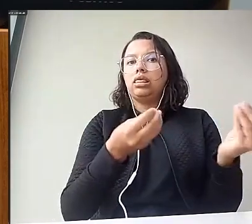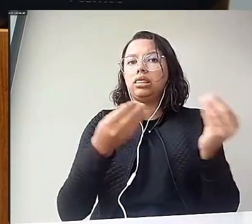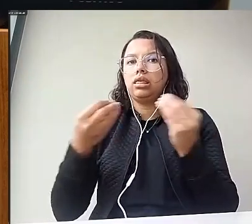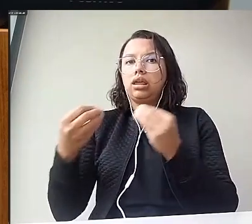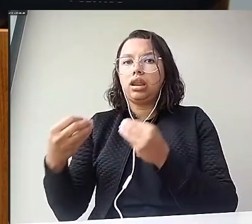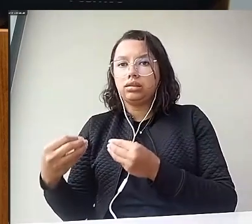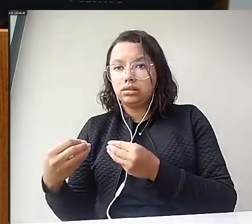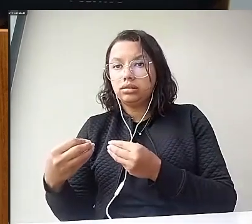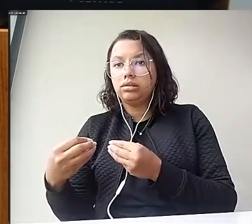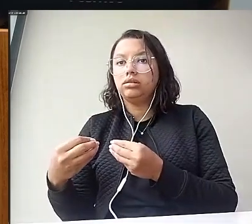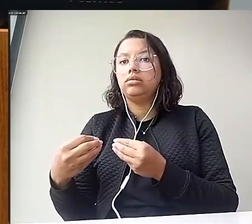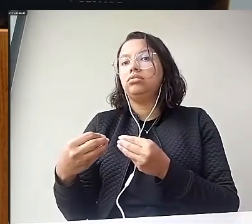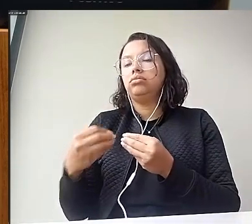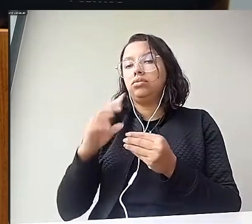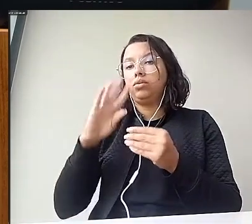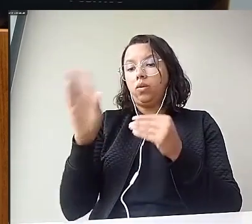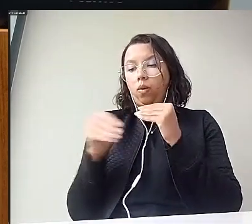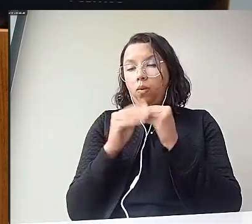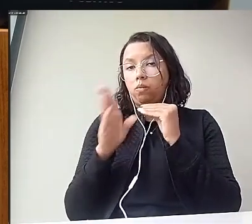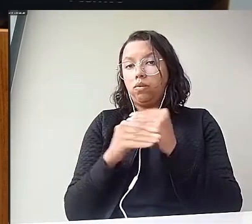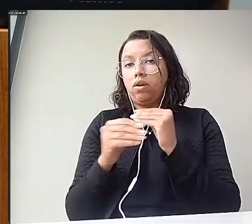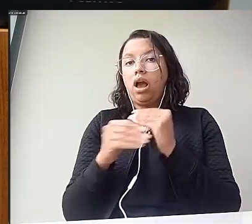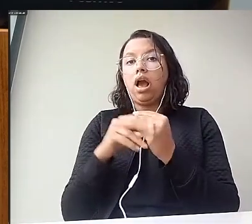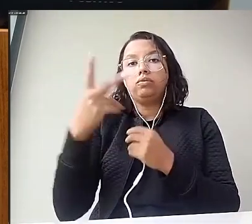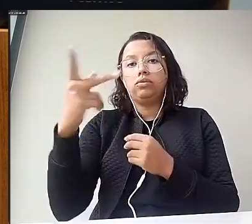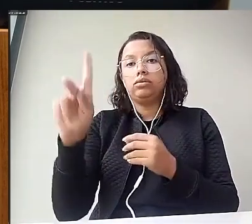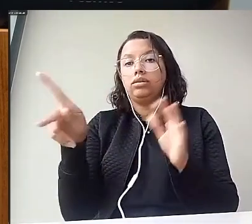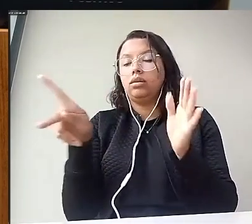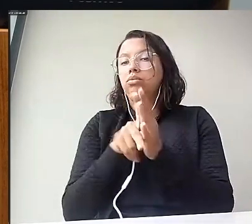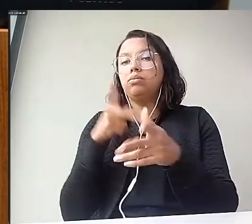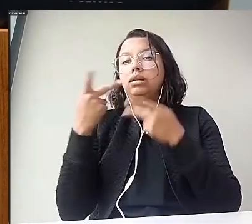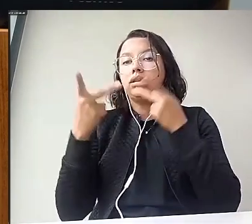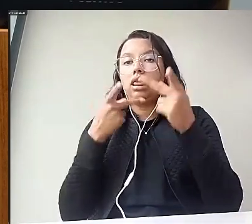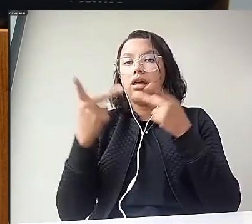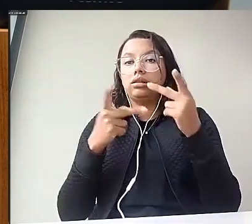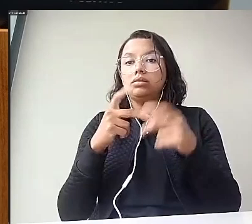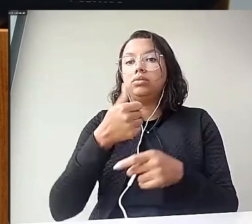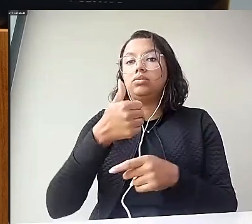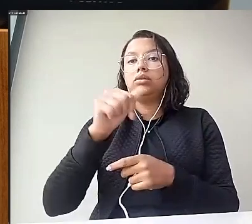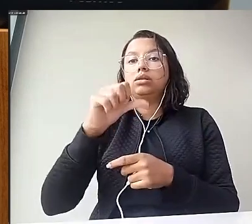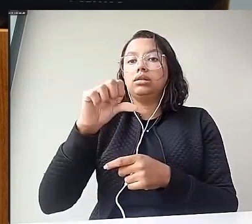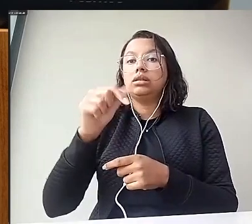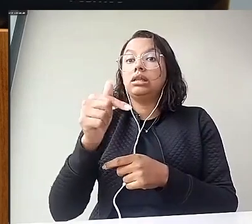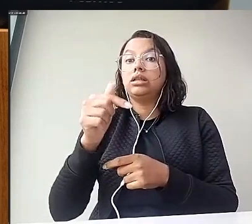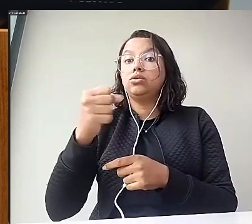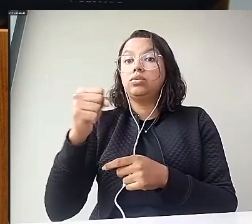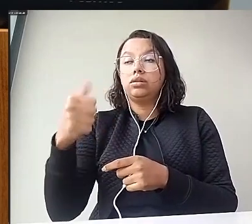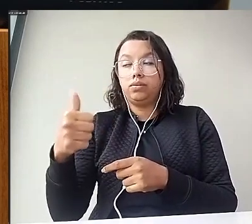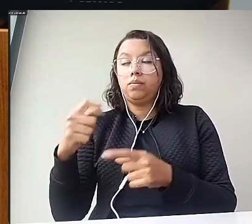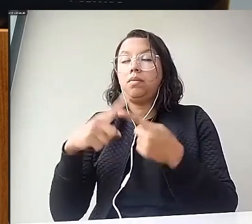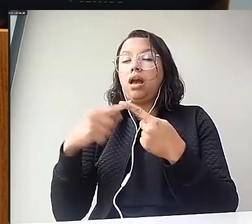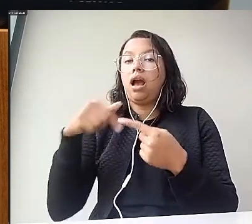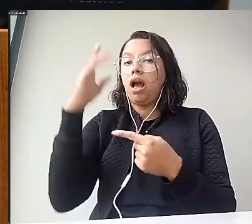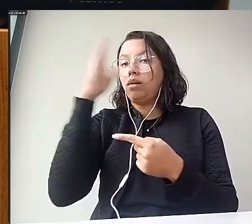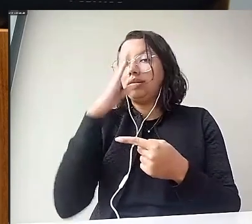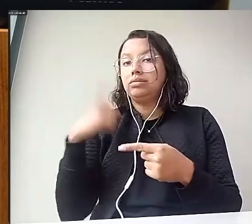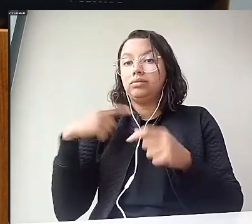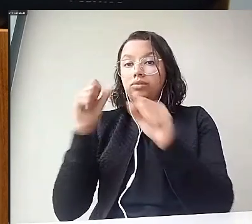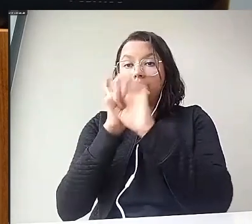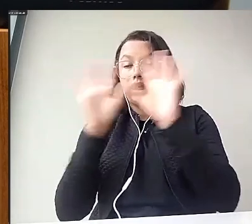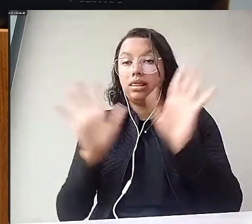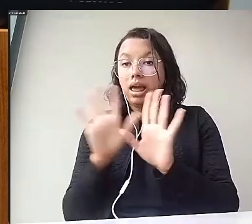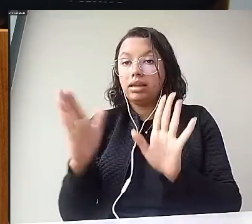46, e também a própria Declaração de Direitos de 1791, mas no Brasil nós temos claramente um